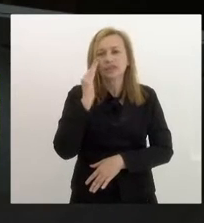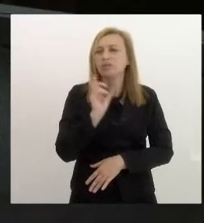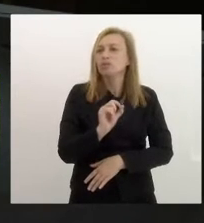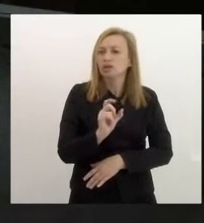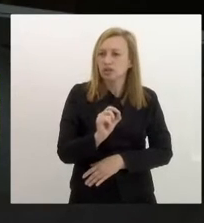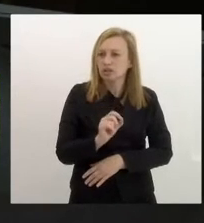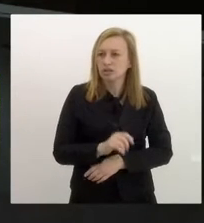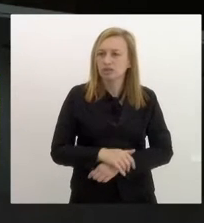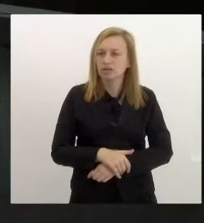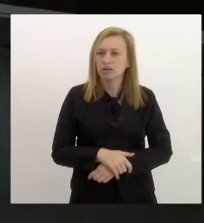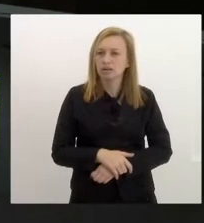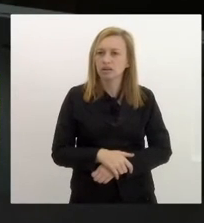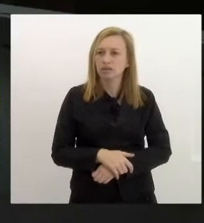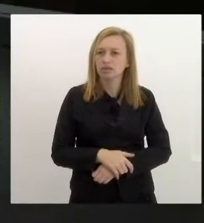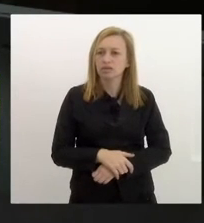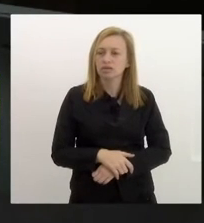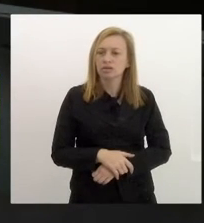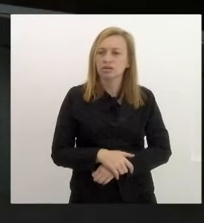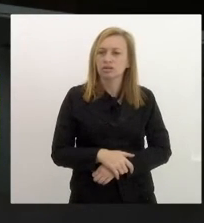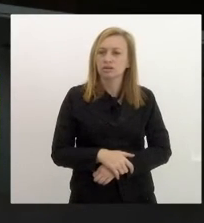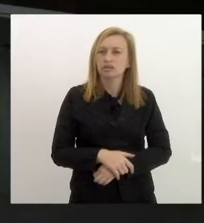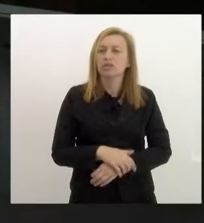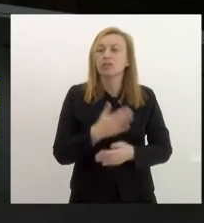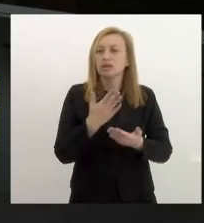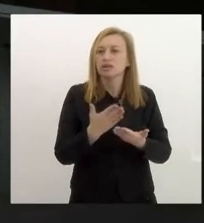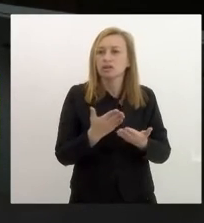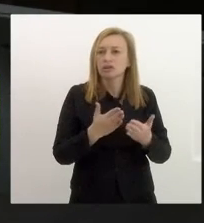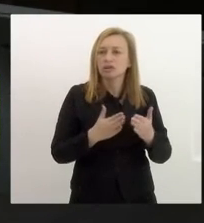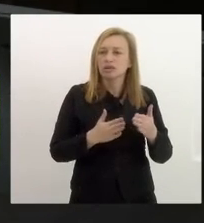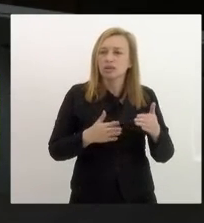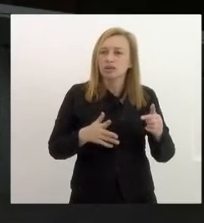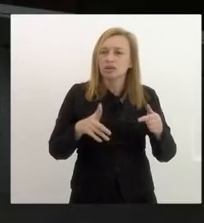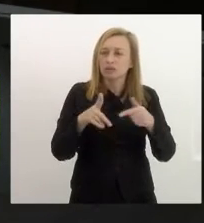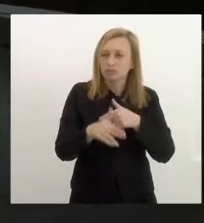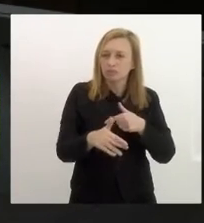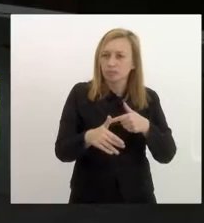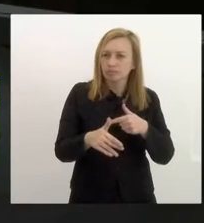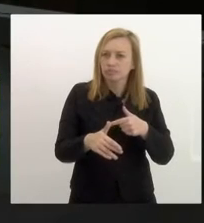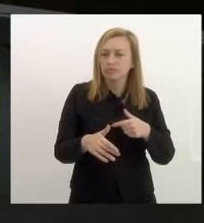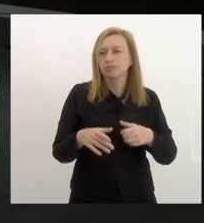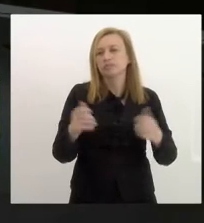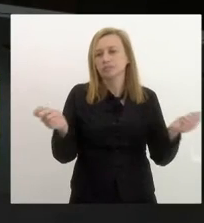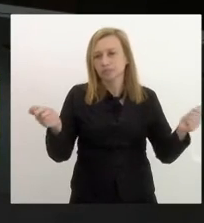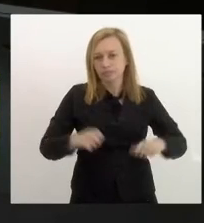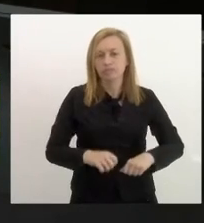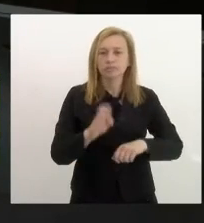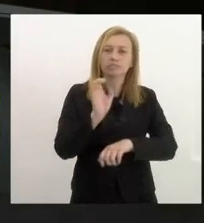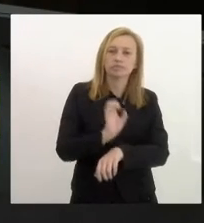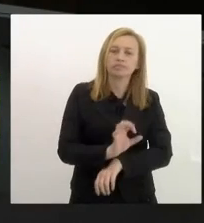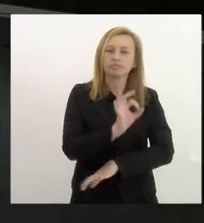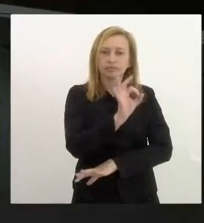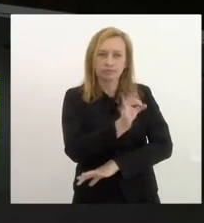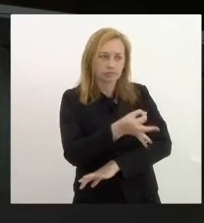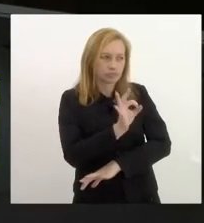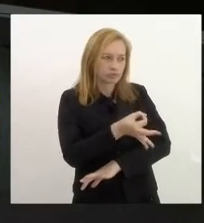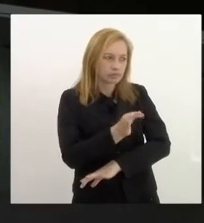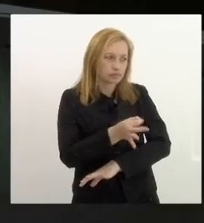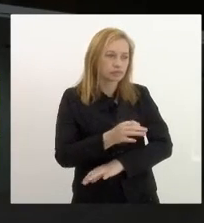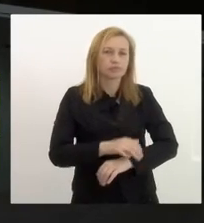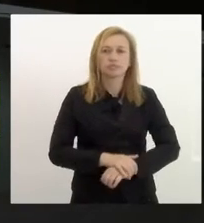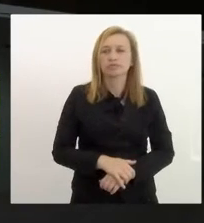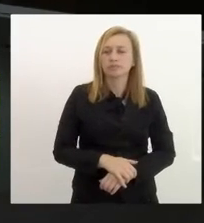e ao colocar isso isso acabaria restringindo a capacidade do Estado de eventualmente na frente